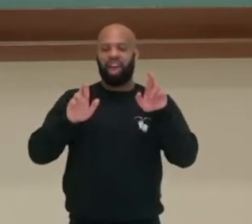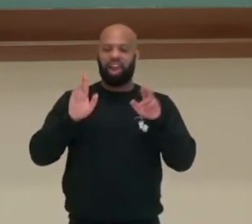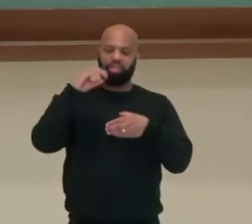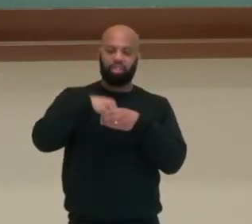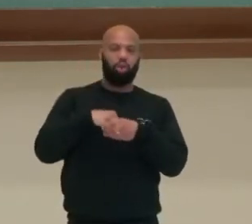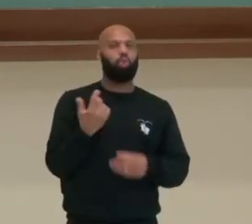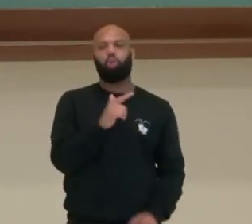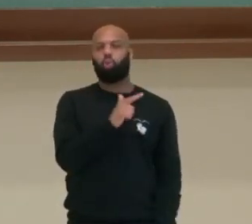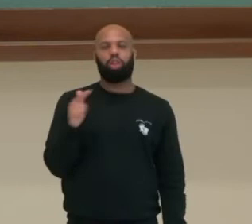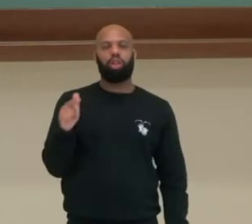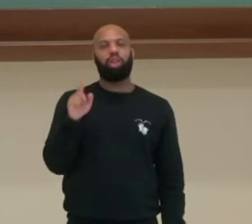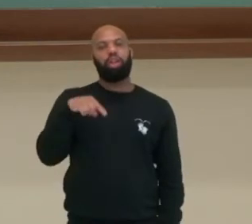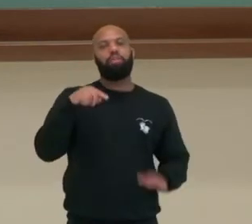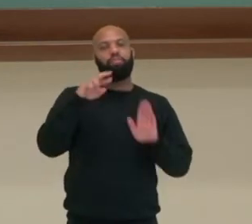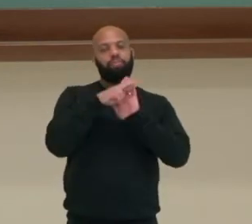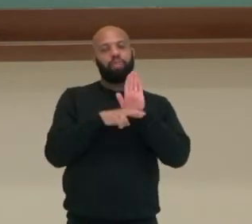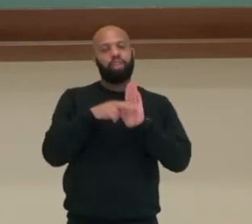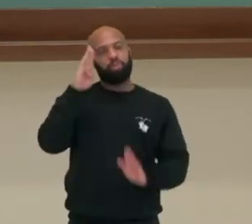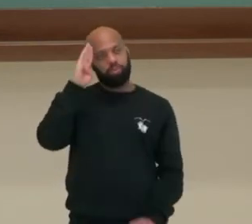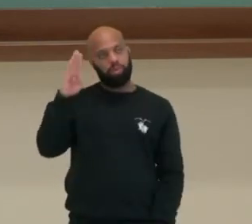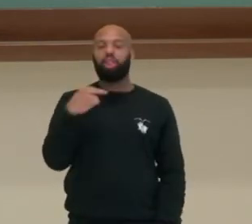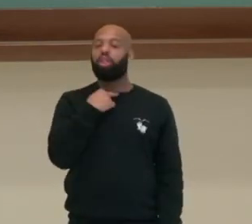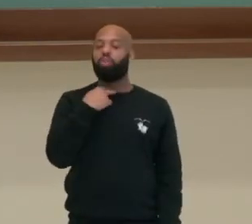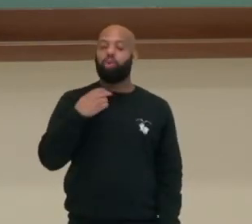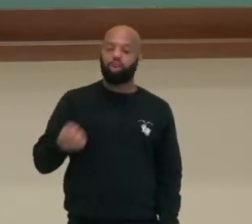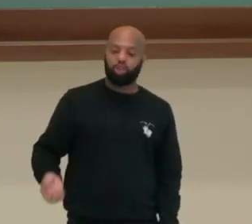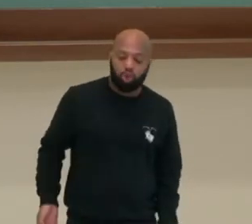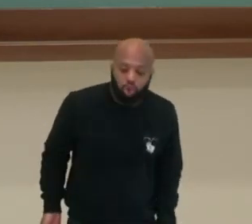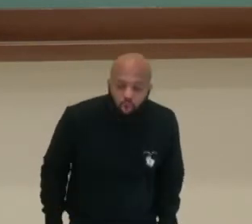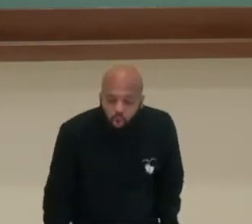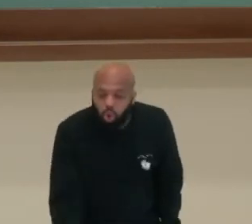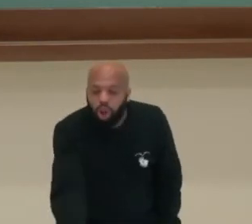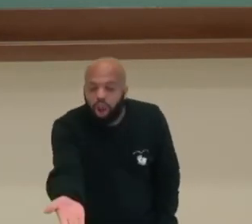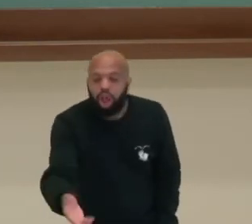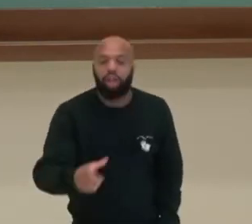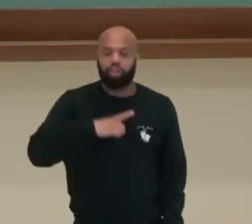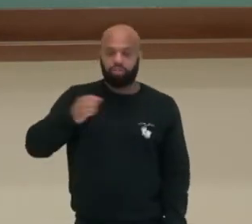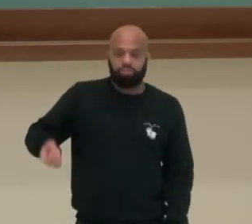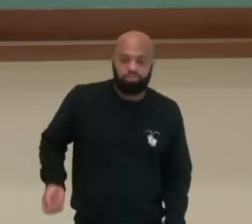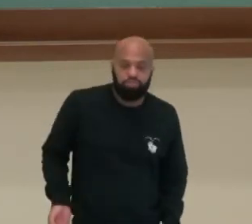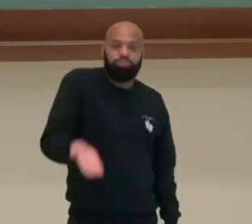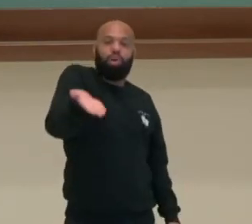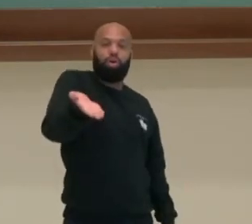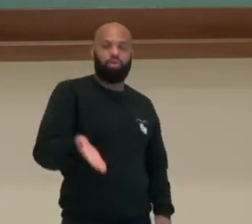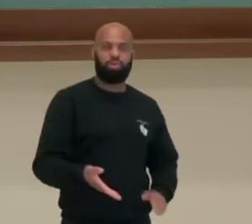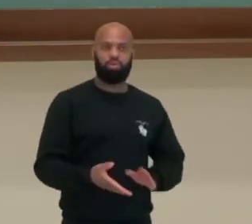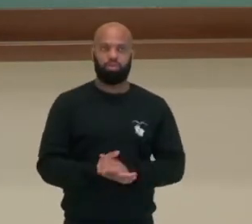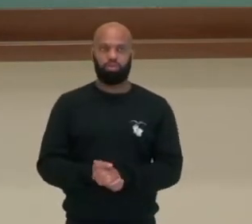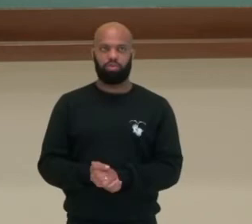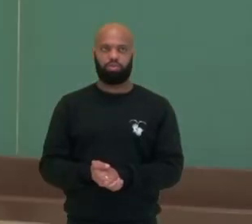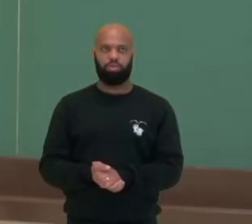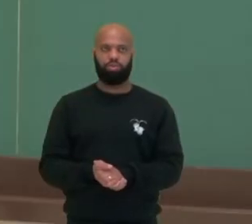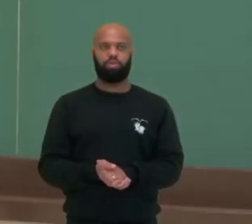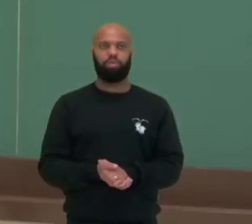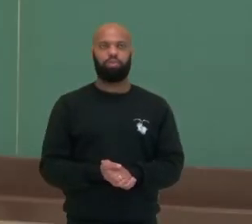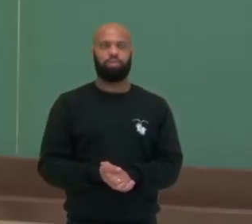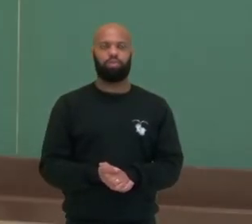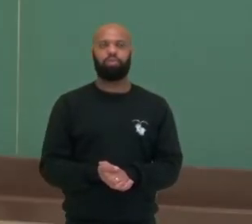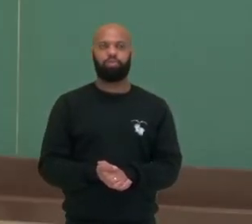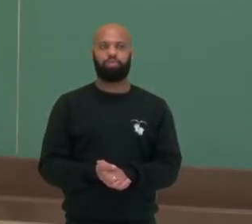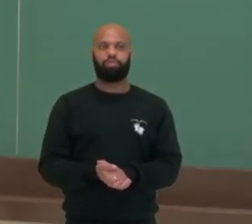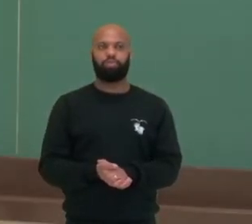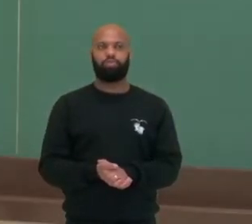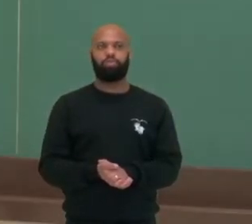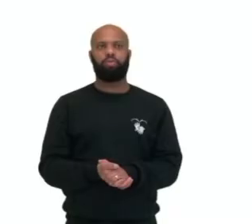regras principais da bocha, você não pode rolá-la, você tem que lançá-la, ok? Além de